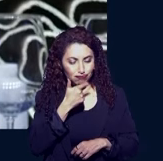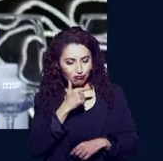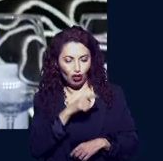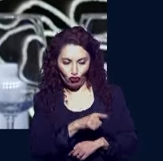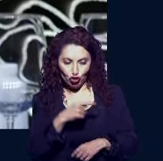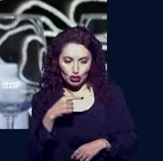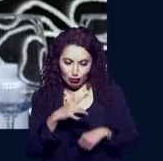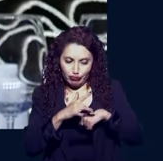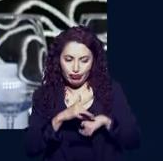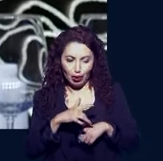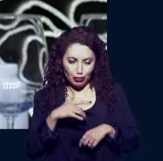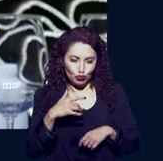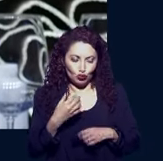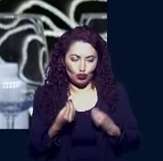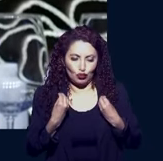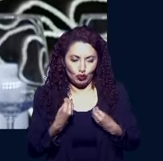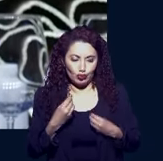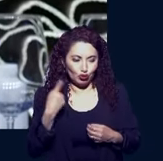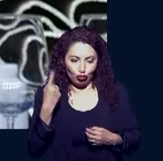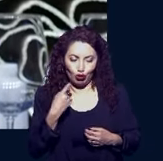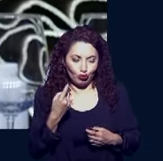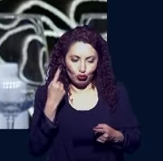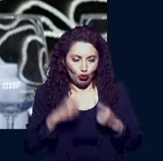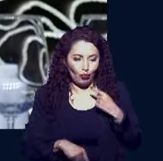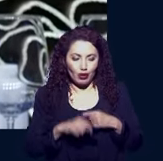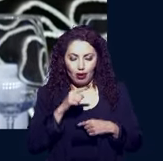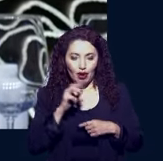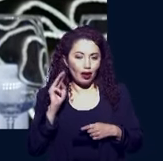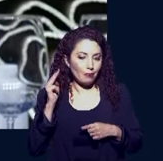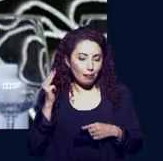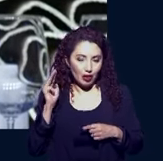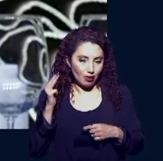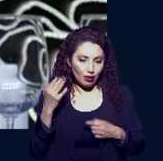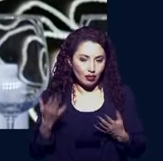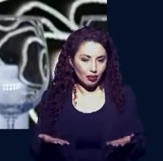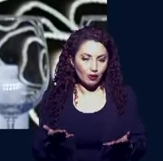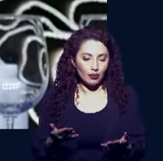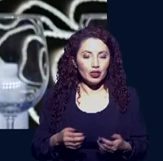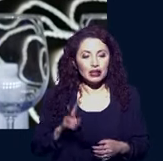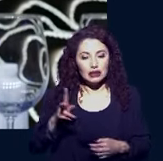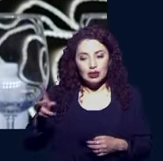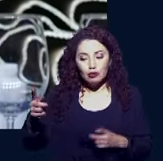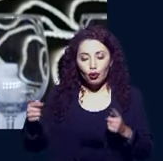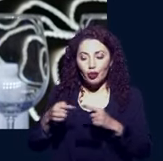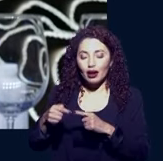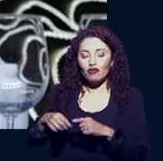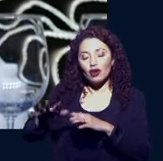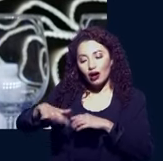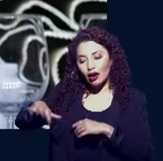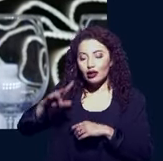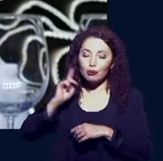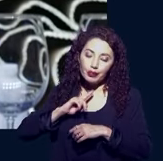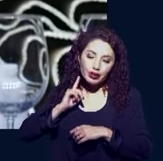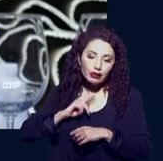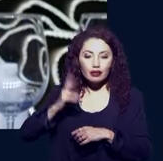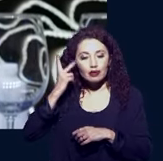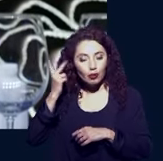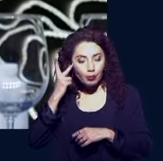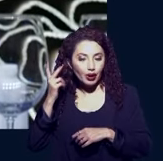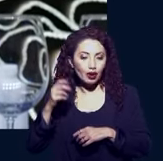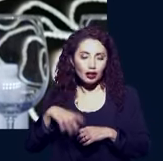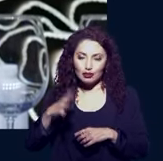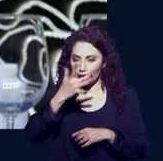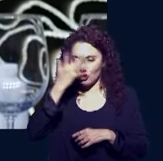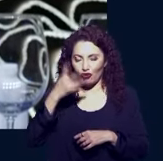você produzir milho eh que não fosse ali nas principais no Triângulo Mineiro um pedacinho ali de São Paulo qualquer um